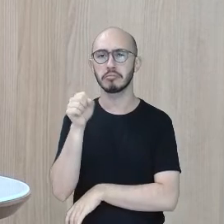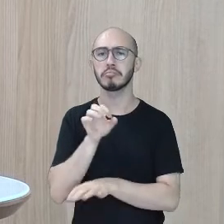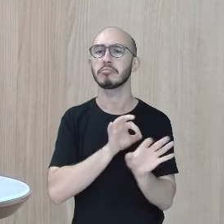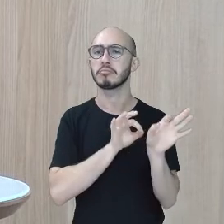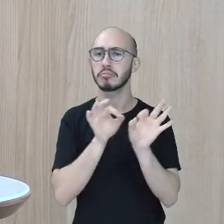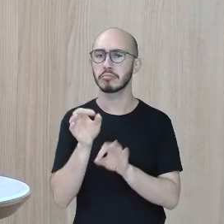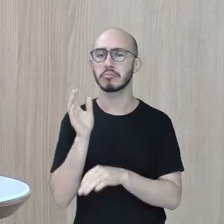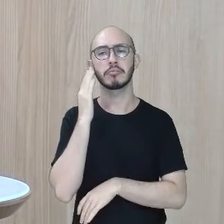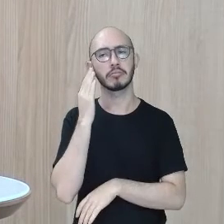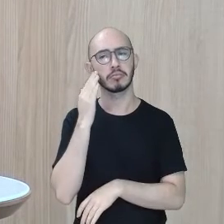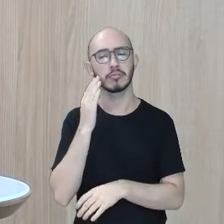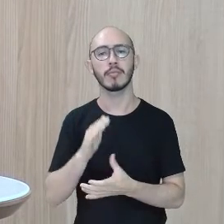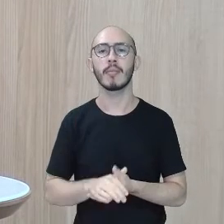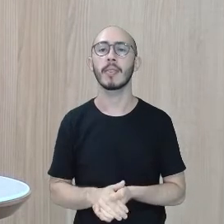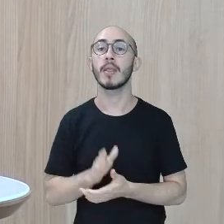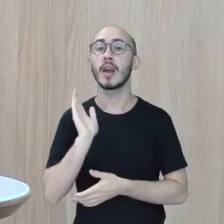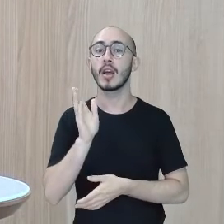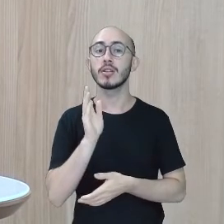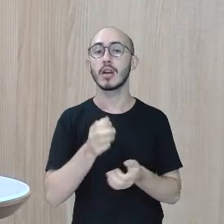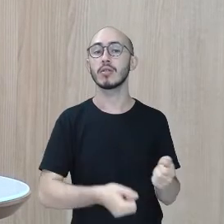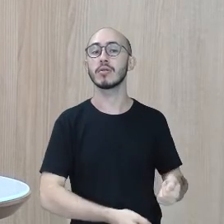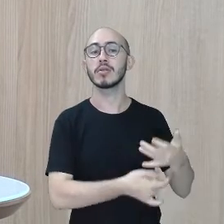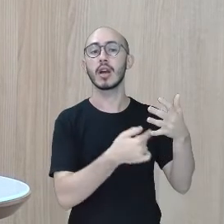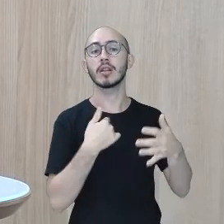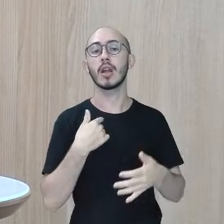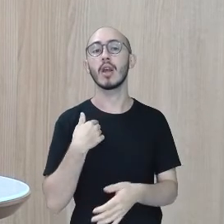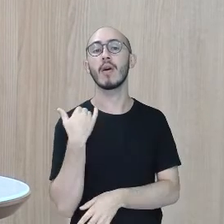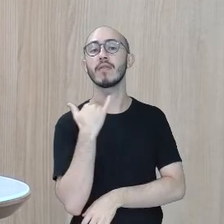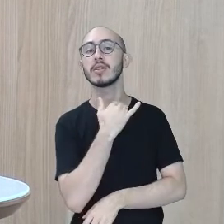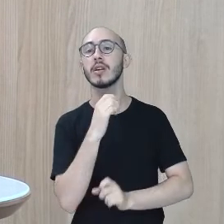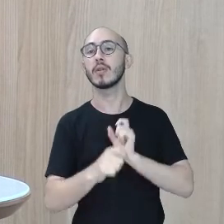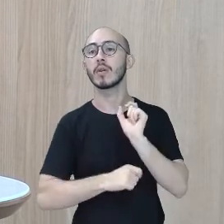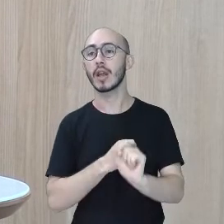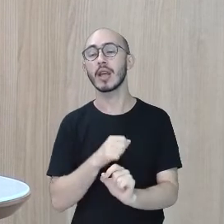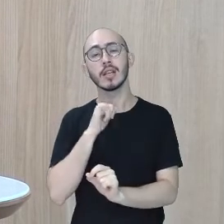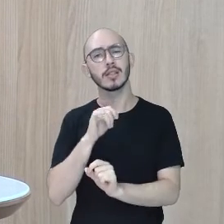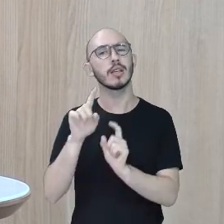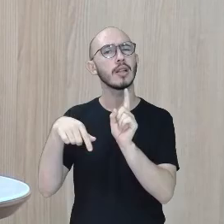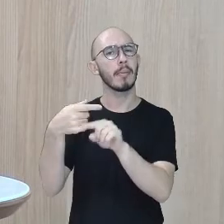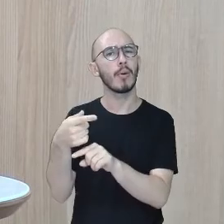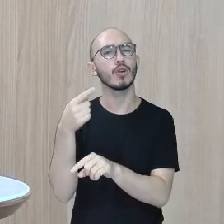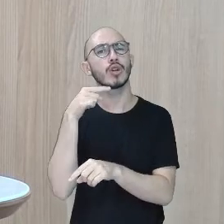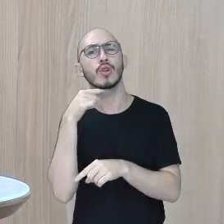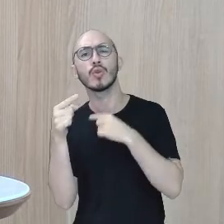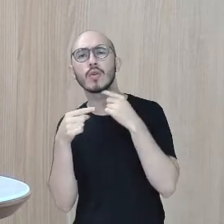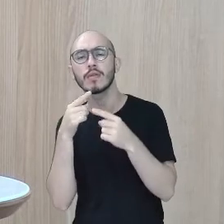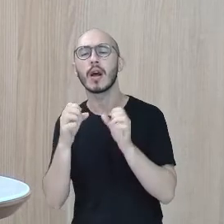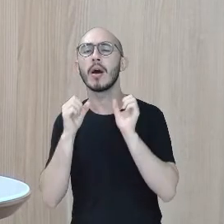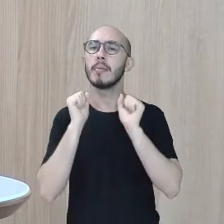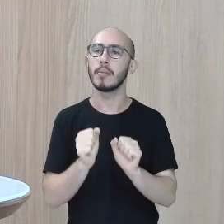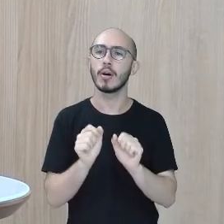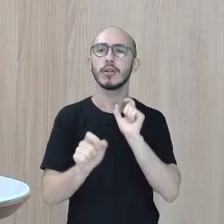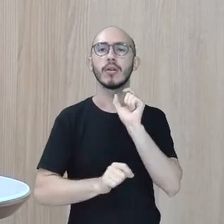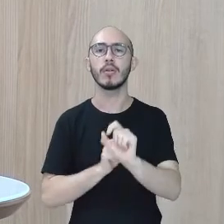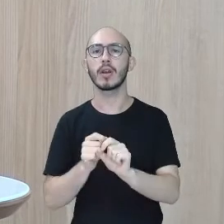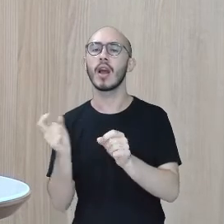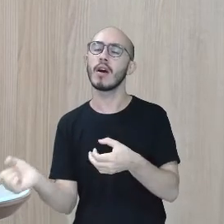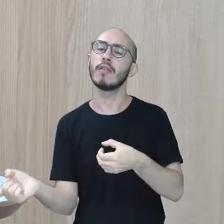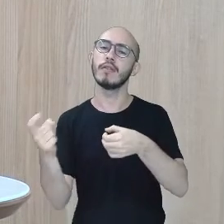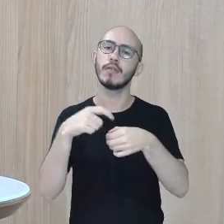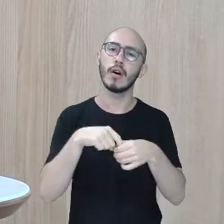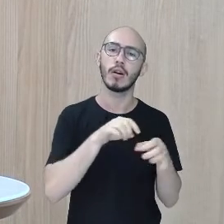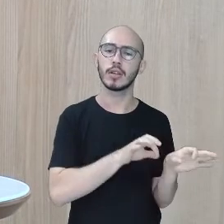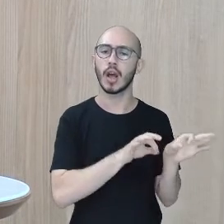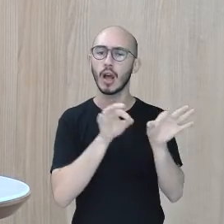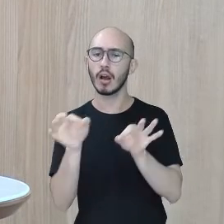direitinho. E eu já coloquei aqui para eles que é importante que, se depois surgir dúvida, eles voltem, eles